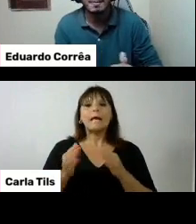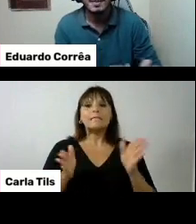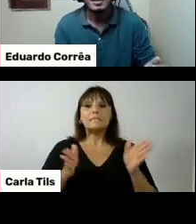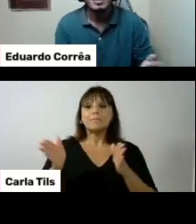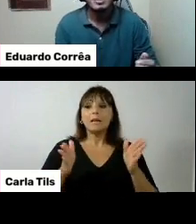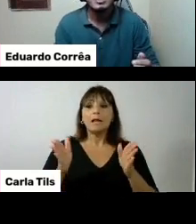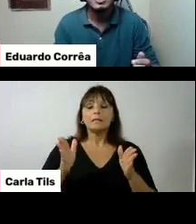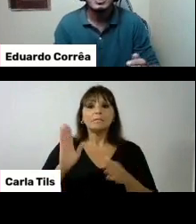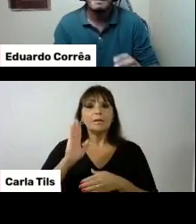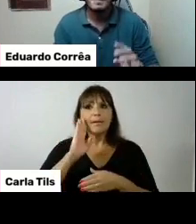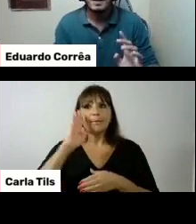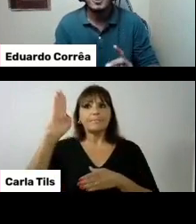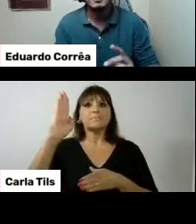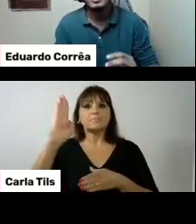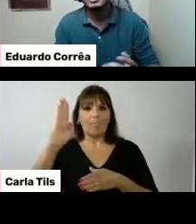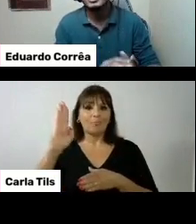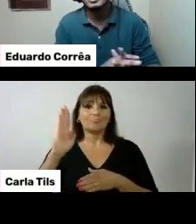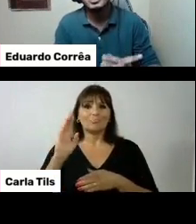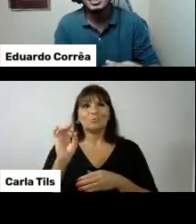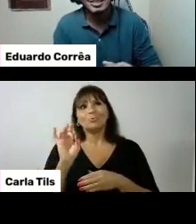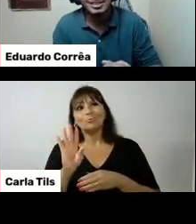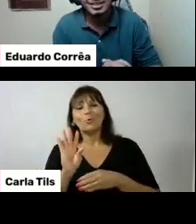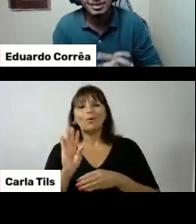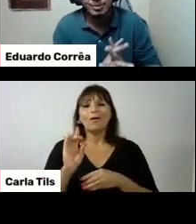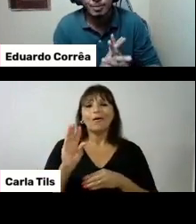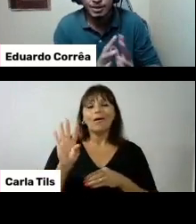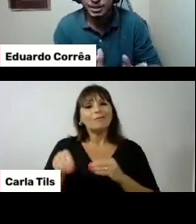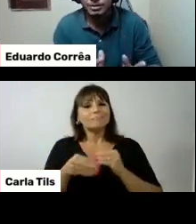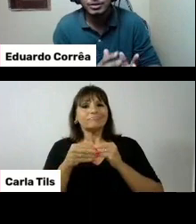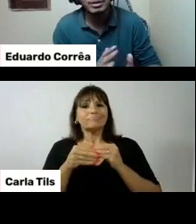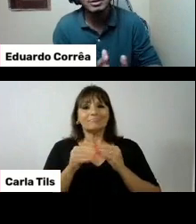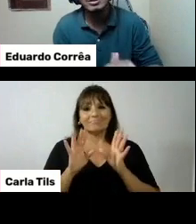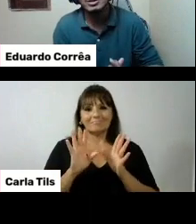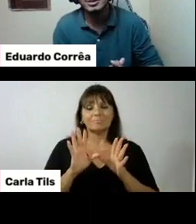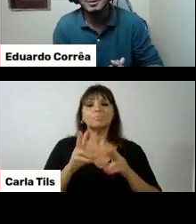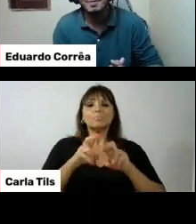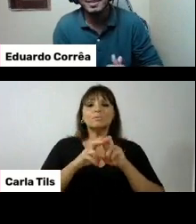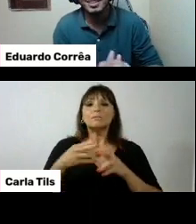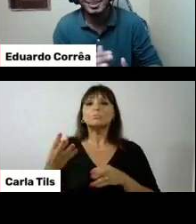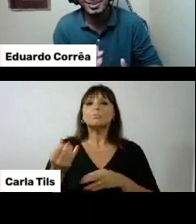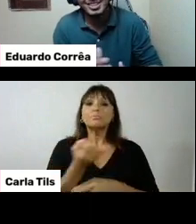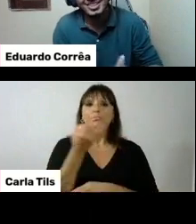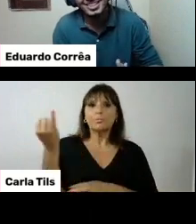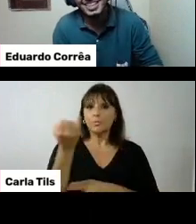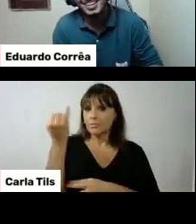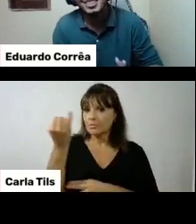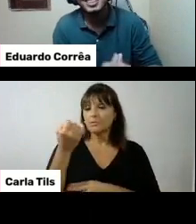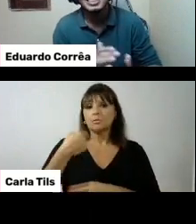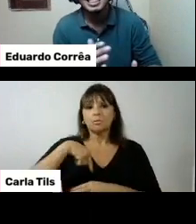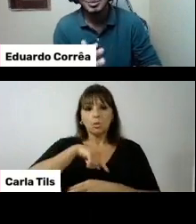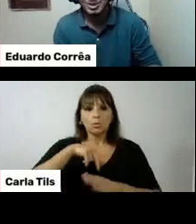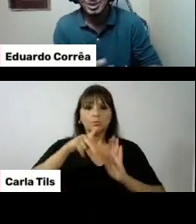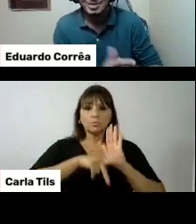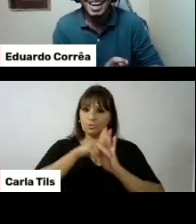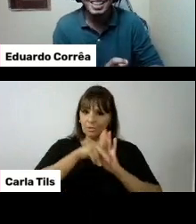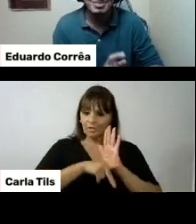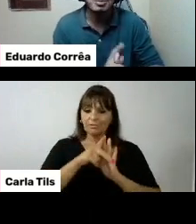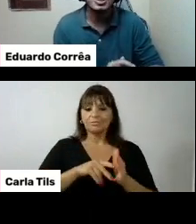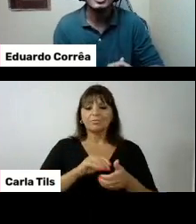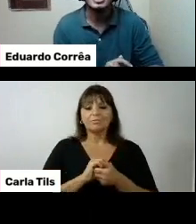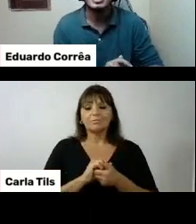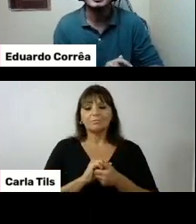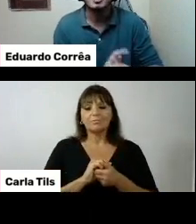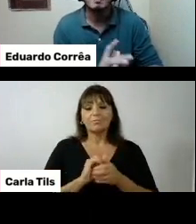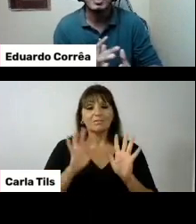adicional? E isso é muito importante nos nossos projetos, nas nossas soluções. E com isso eu encerro. Muito obrigado